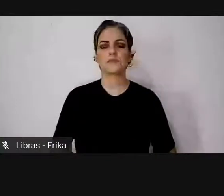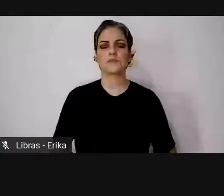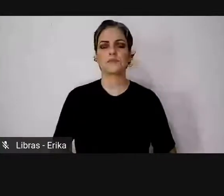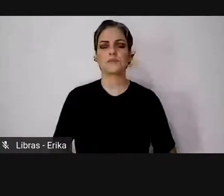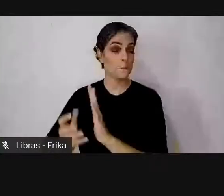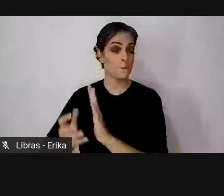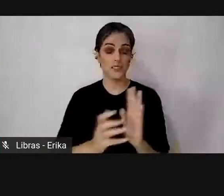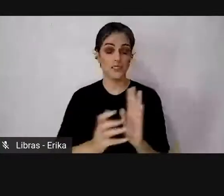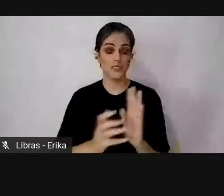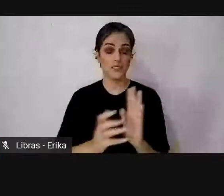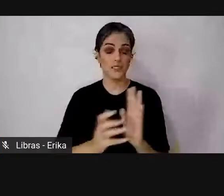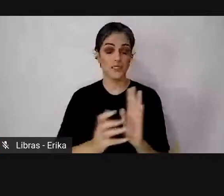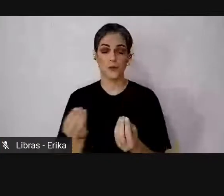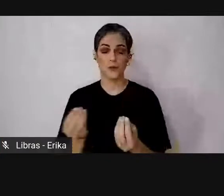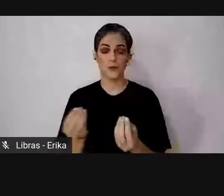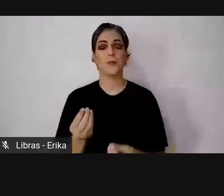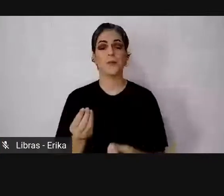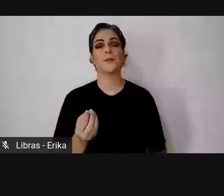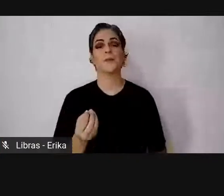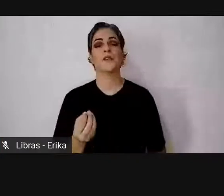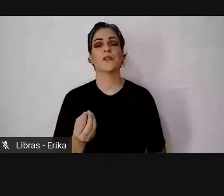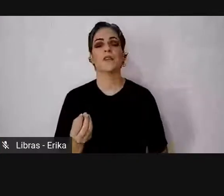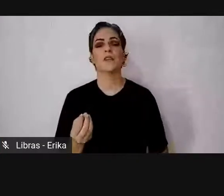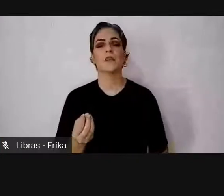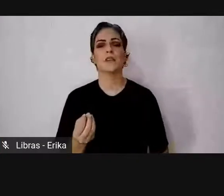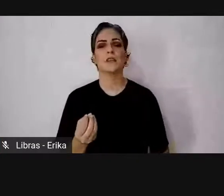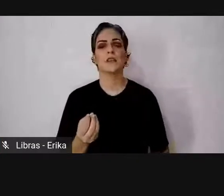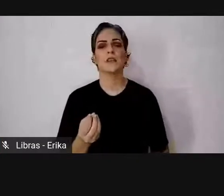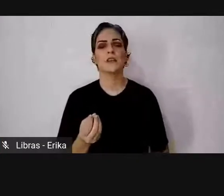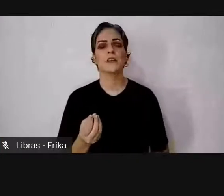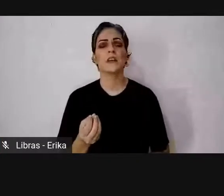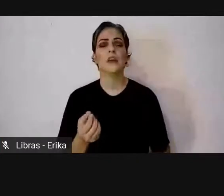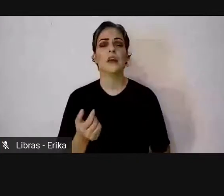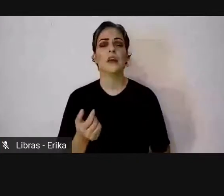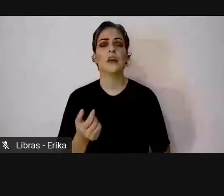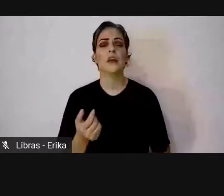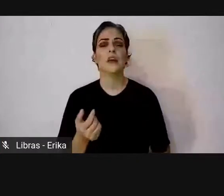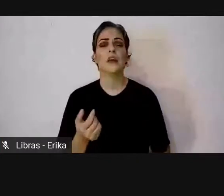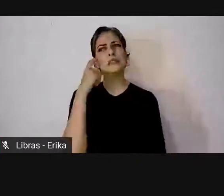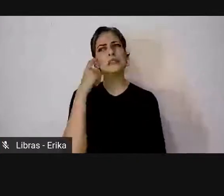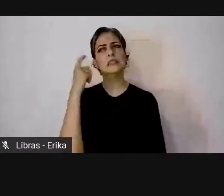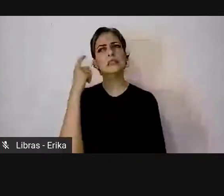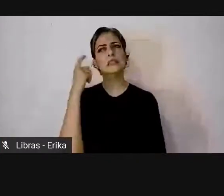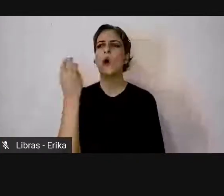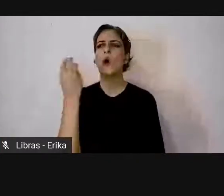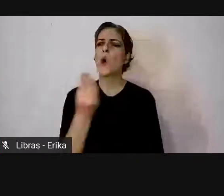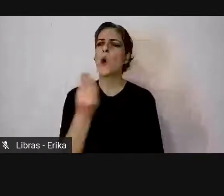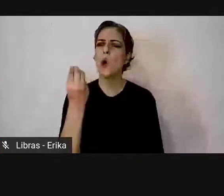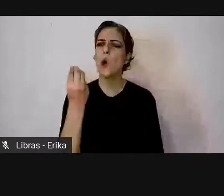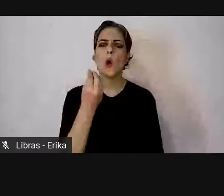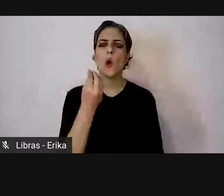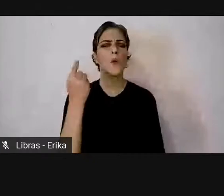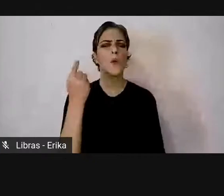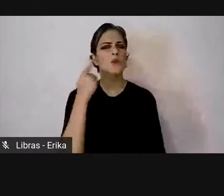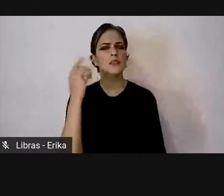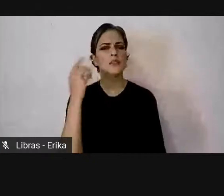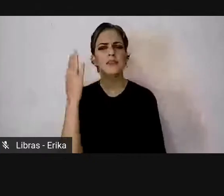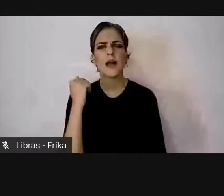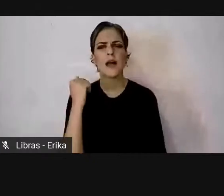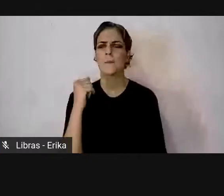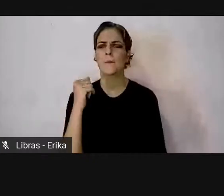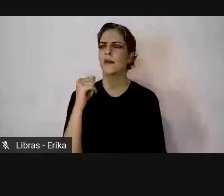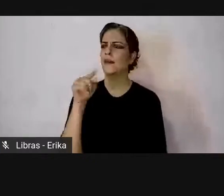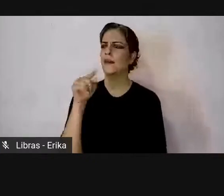opa, como eu posso saber como os partidos mudam de nome, né? Mas